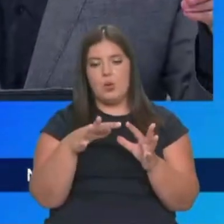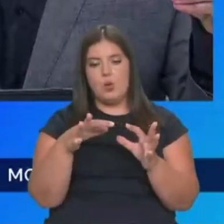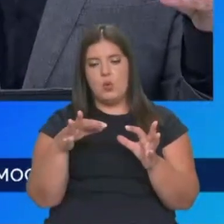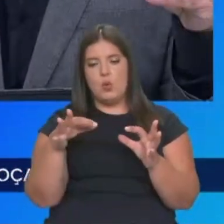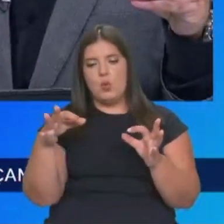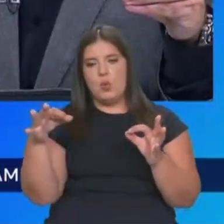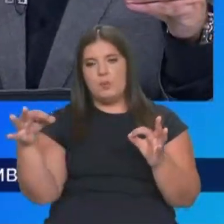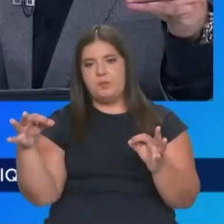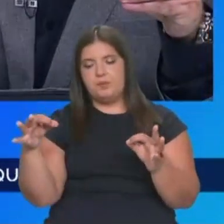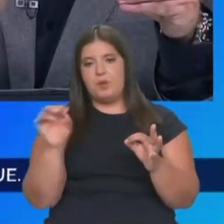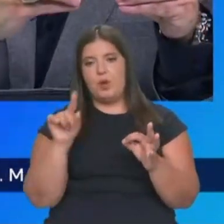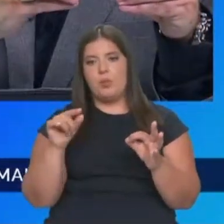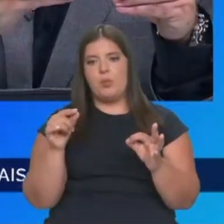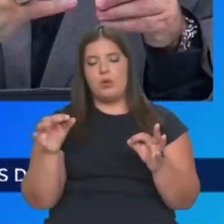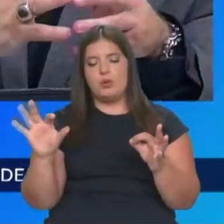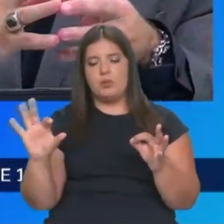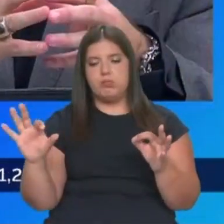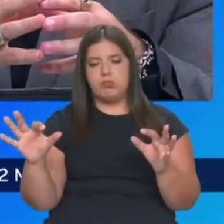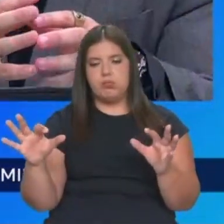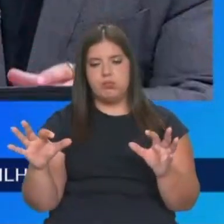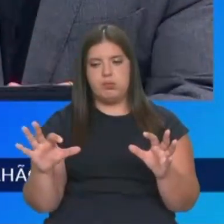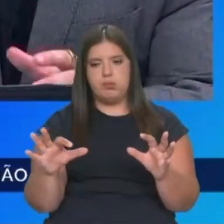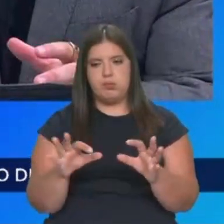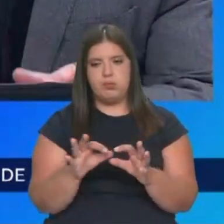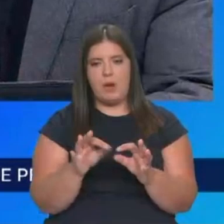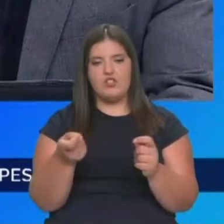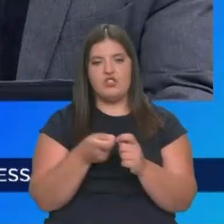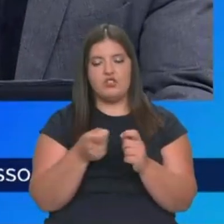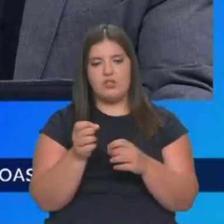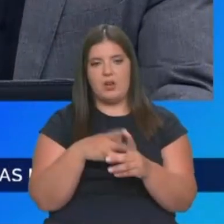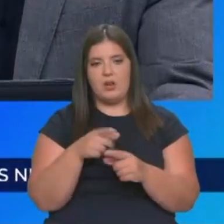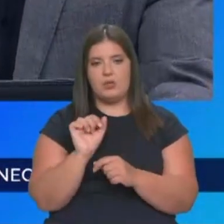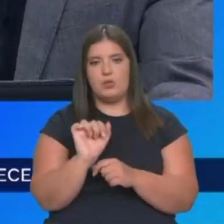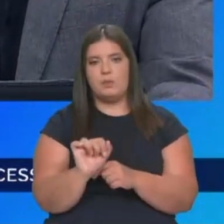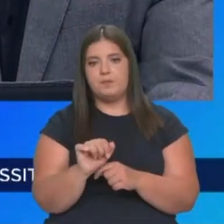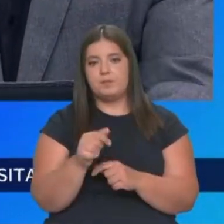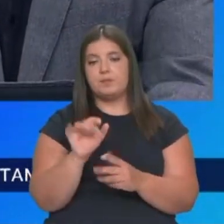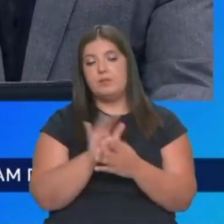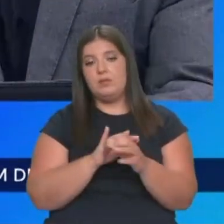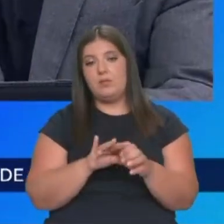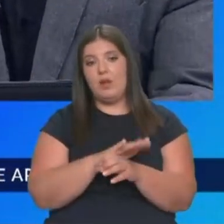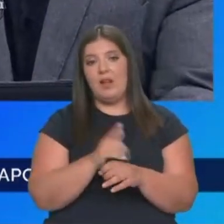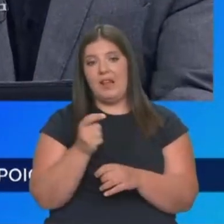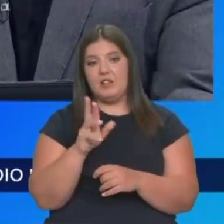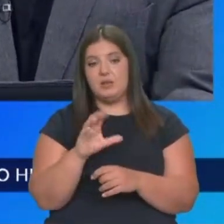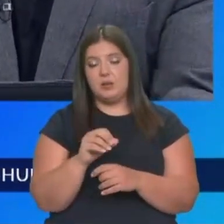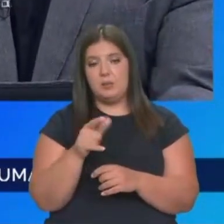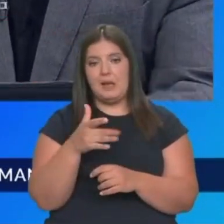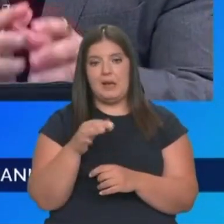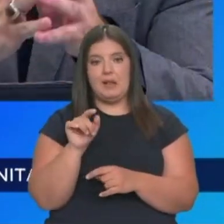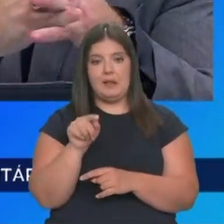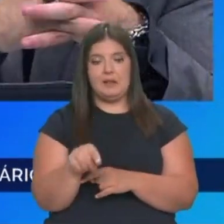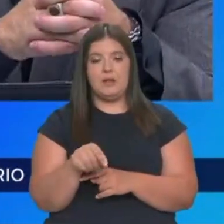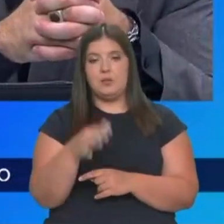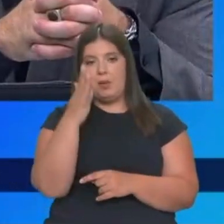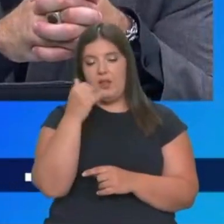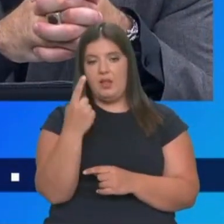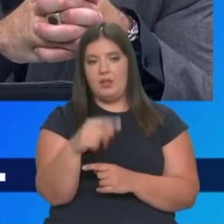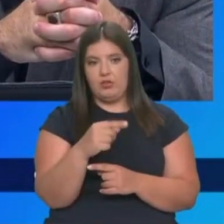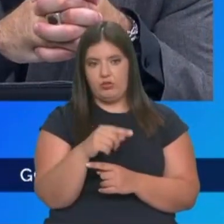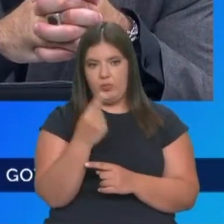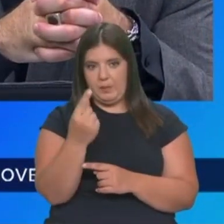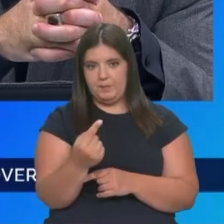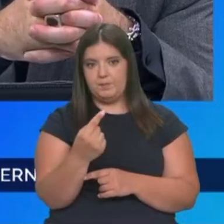muito distante, e depois se aproxime da sua estrela. É o caso deste exoplaneta. Para teres uma pequena ideia,